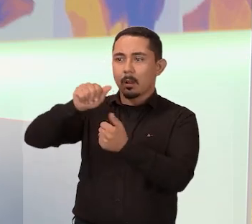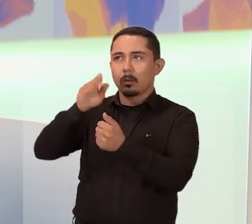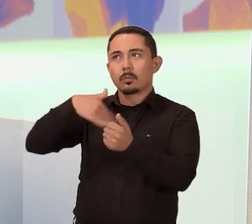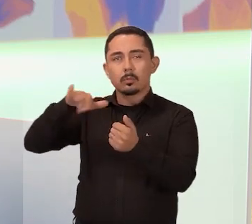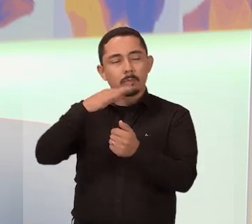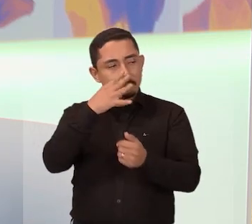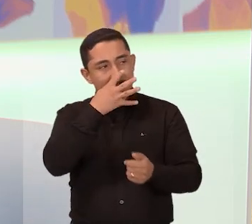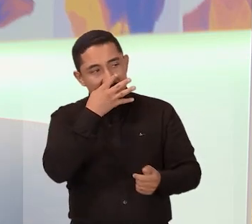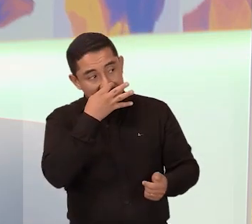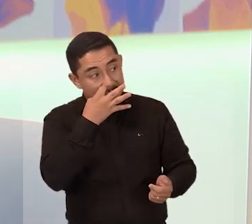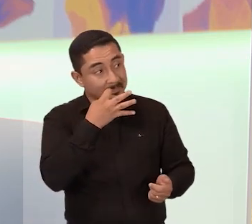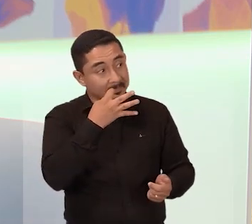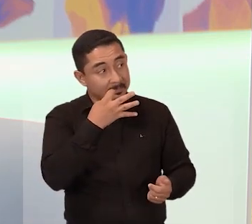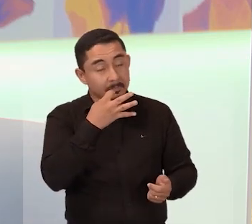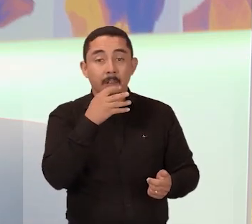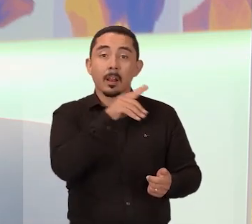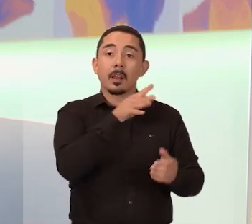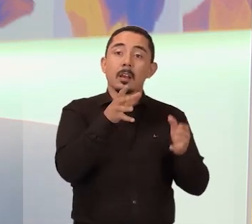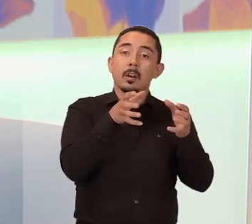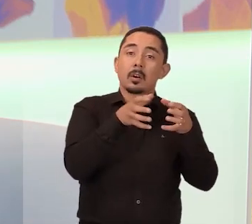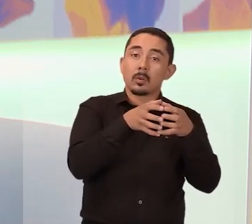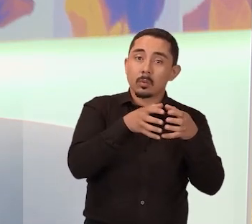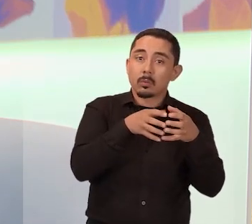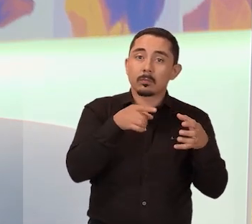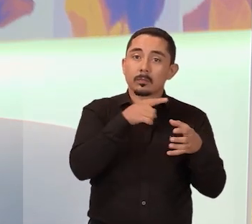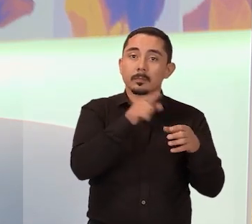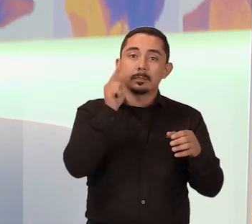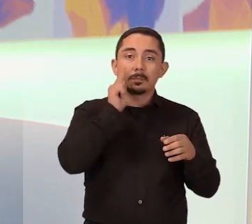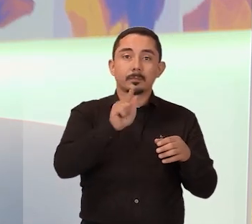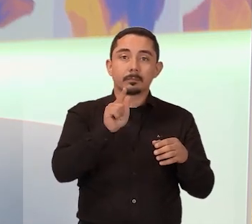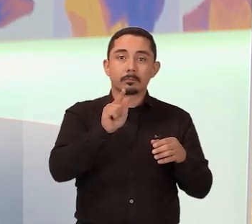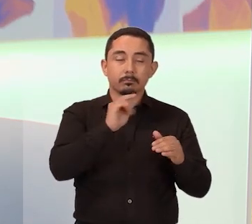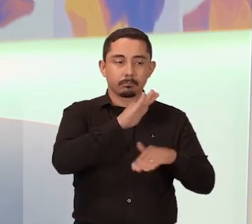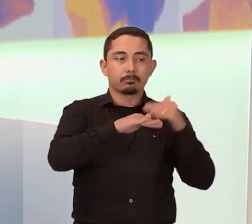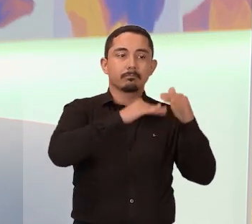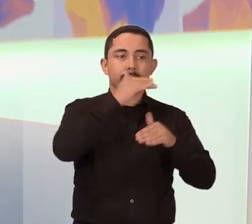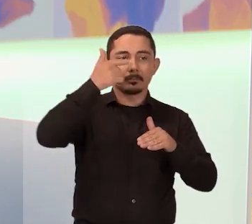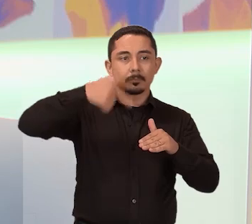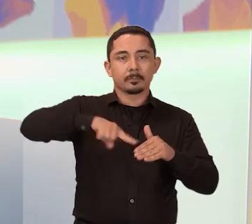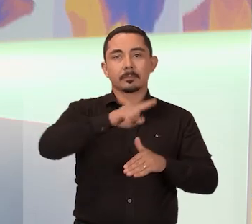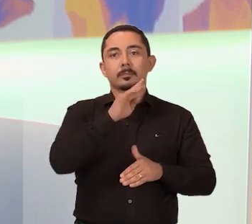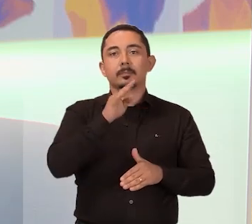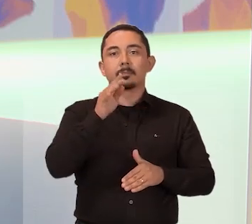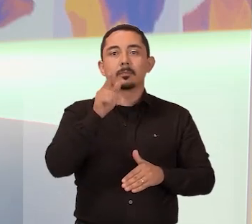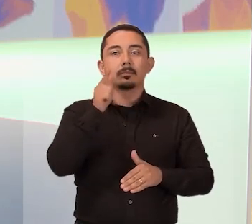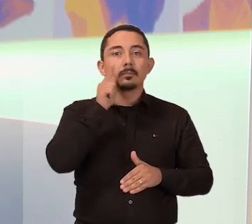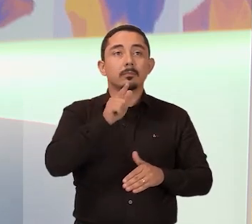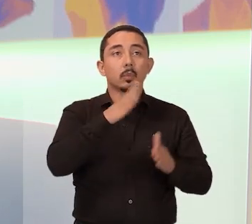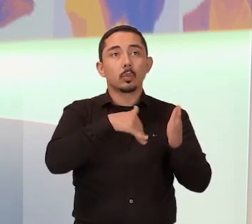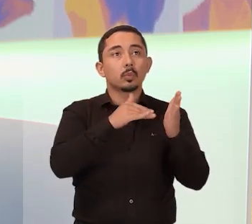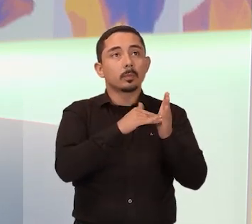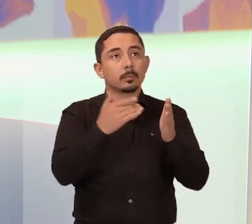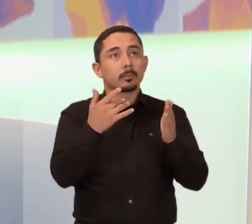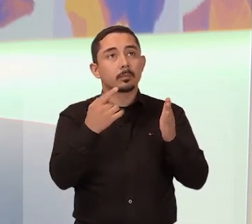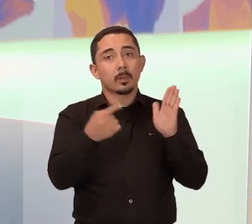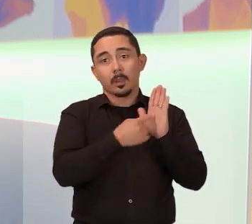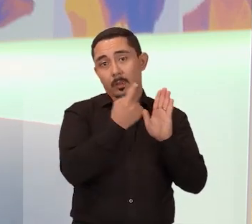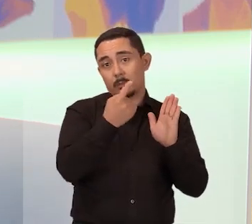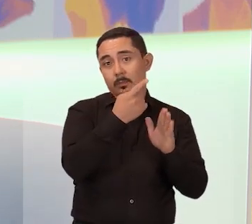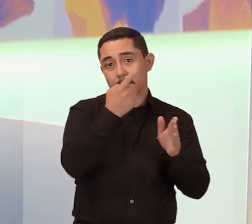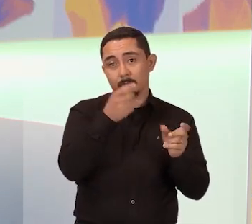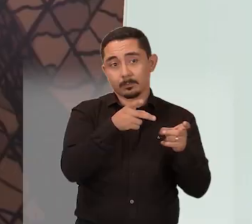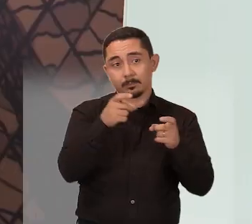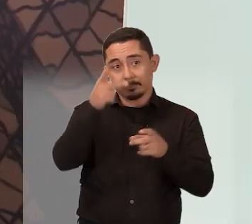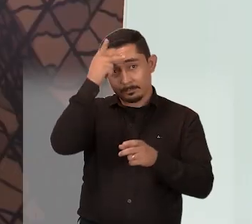comunidade internacional, para que o grupo haja de forma articulada e vá mesmo em todos os casos denunciados de tráfico